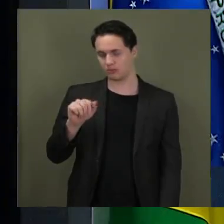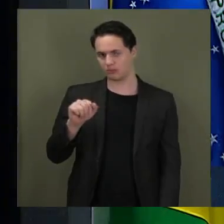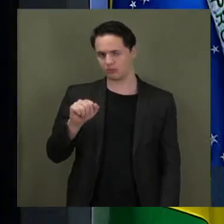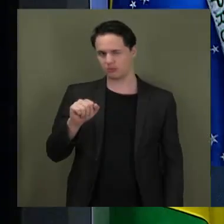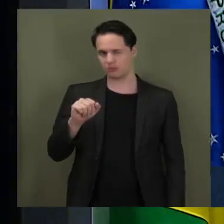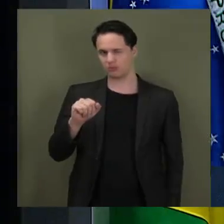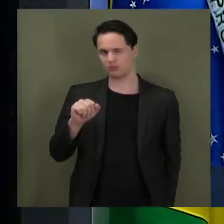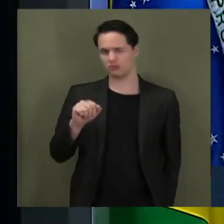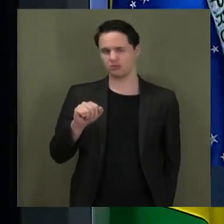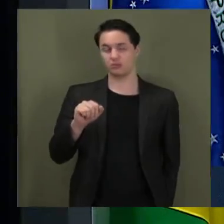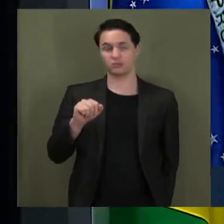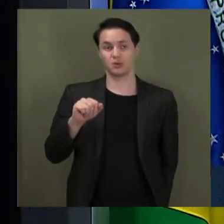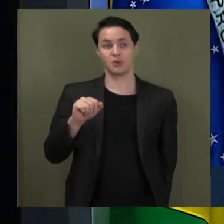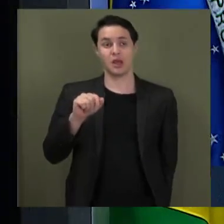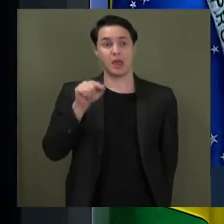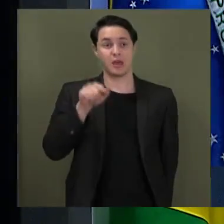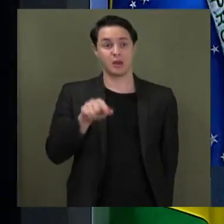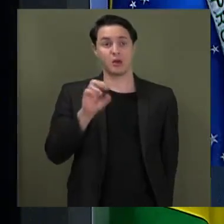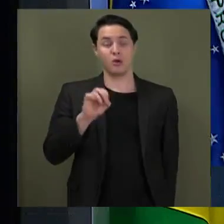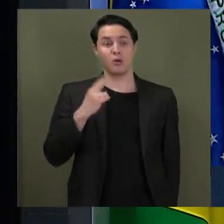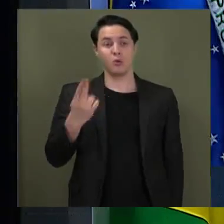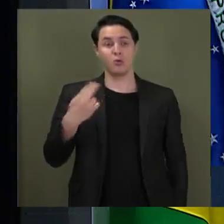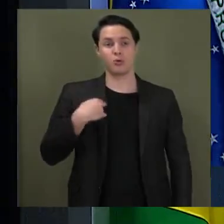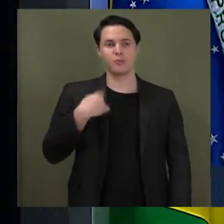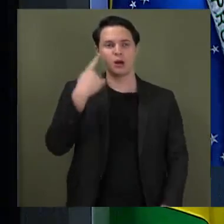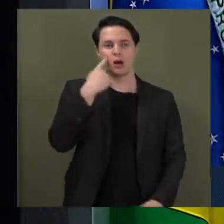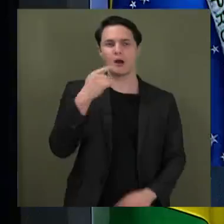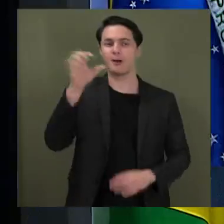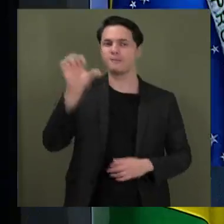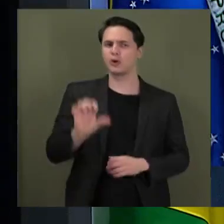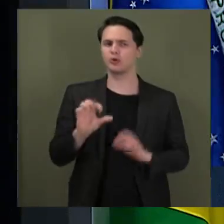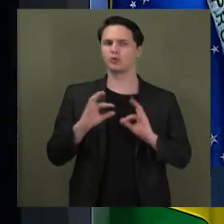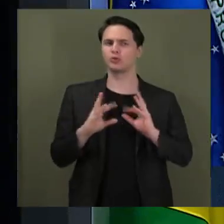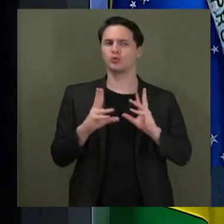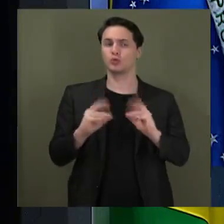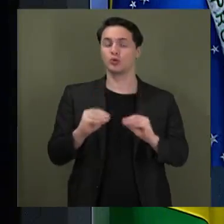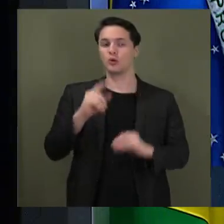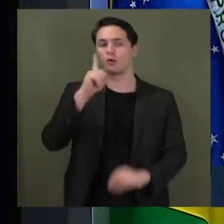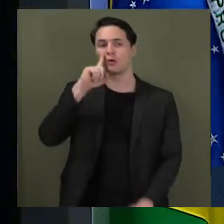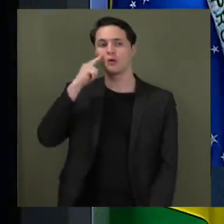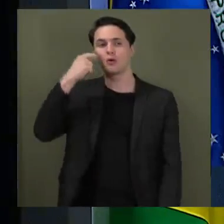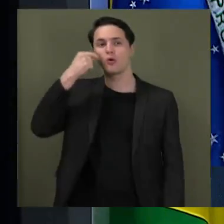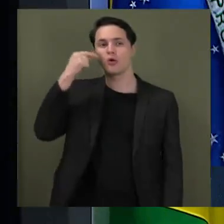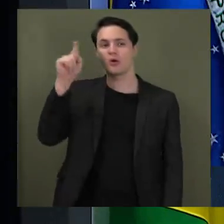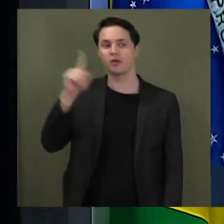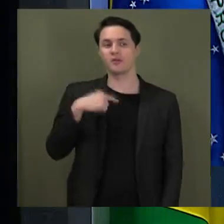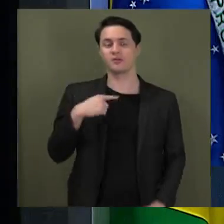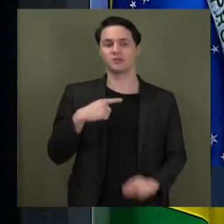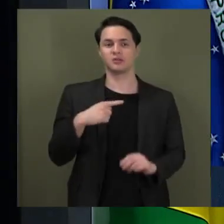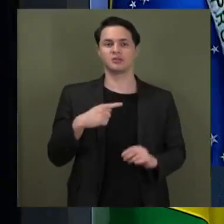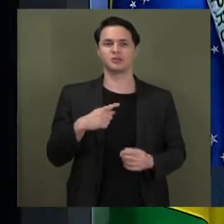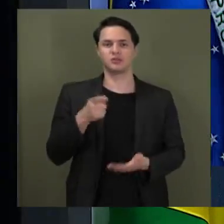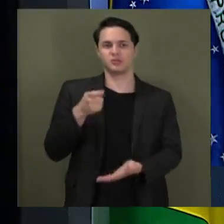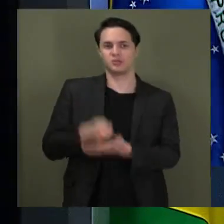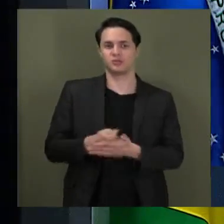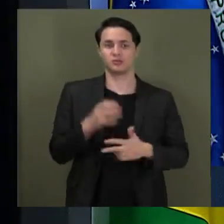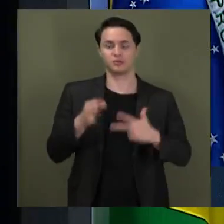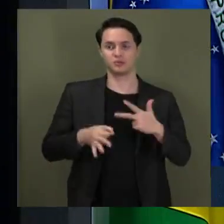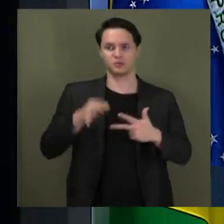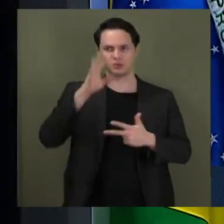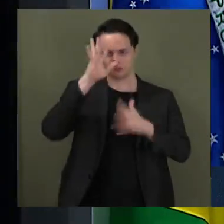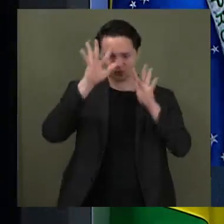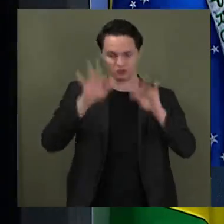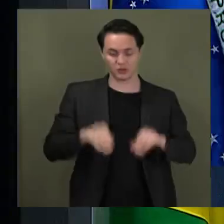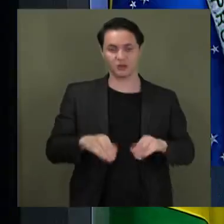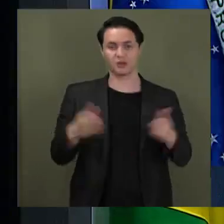curvar a pior de todas as ditaduras, na visão de nosso patrono, Rui Barbosa, a ditadura do judiciário. Eu encerro deixando aos